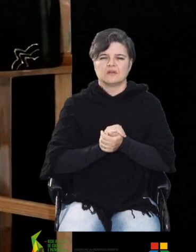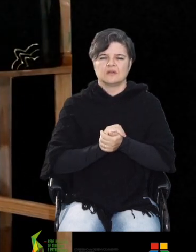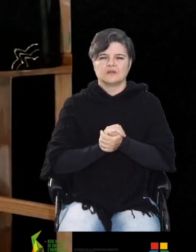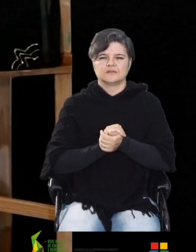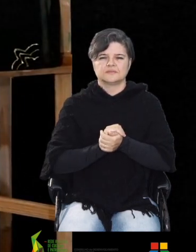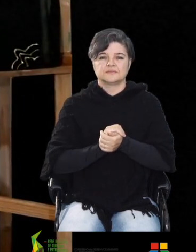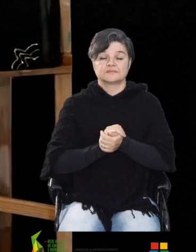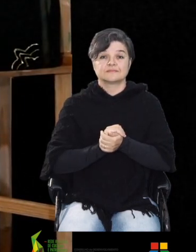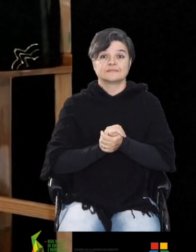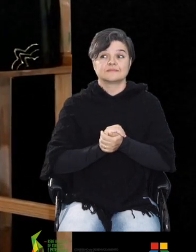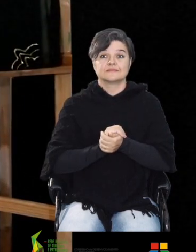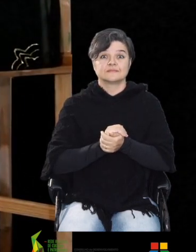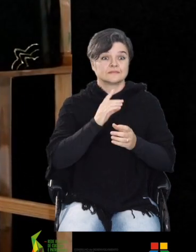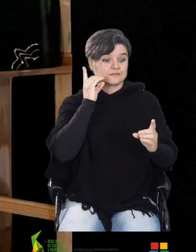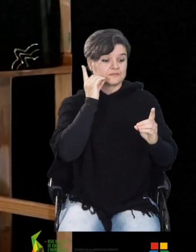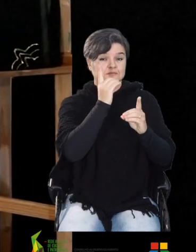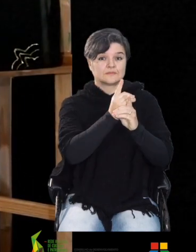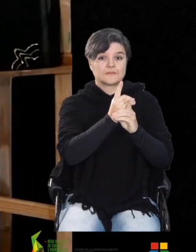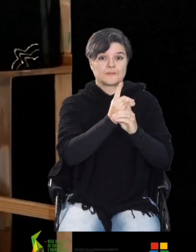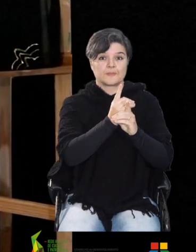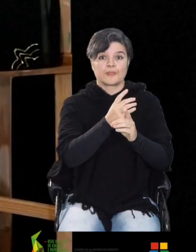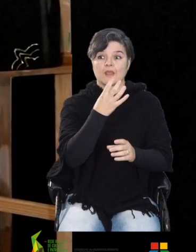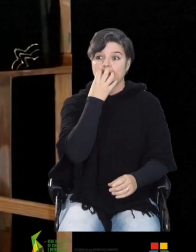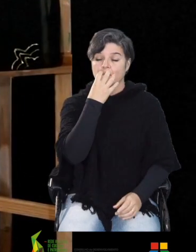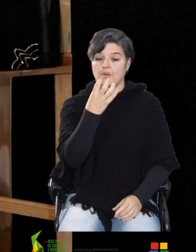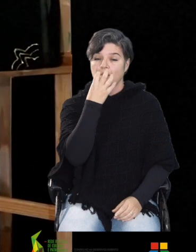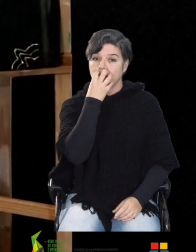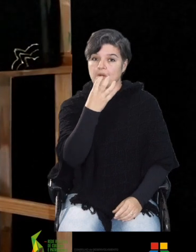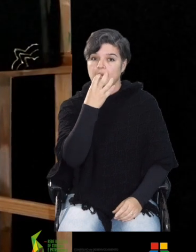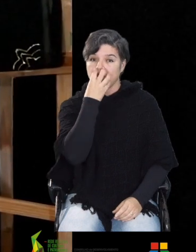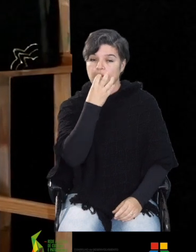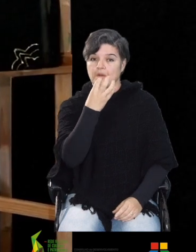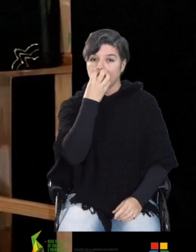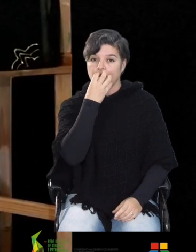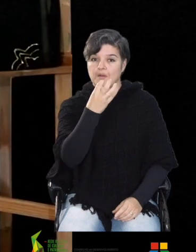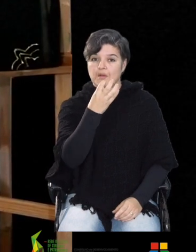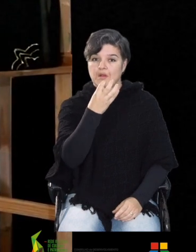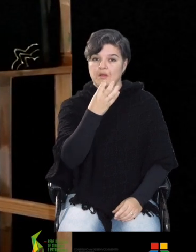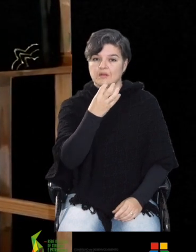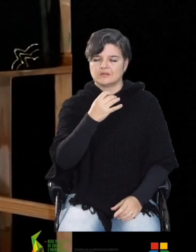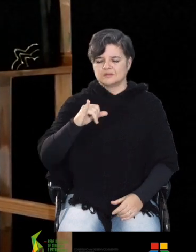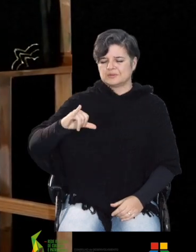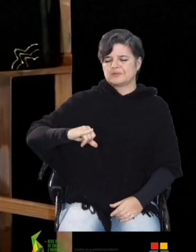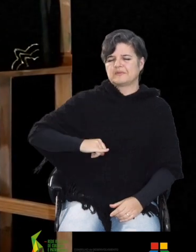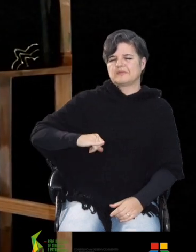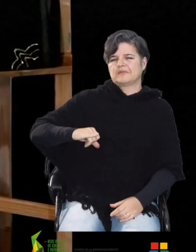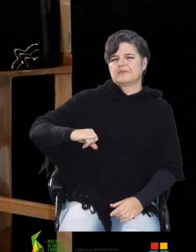e era um cachorro sofredor